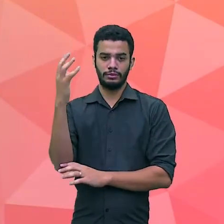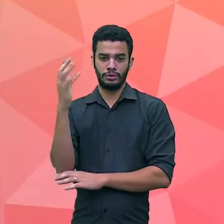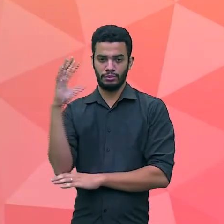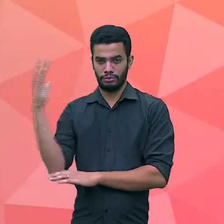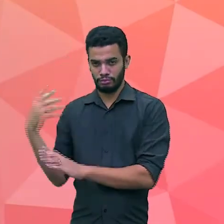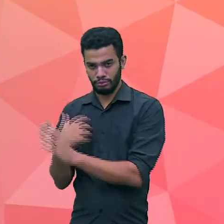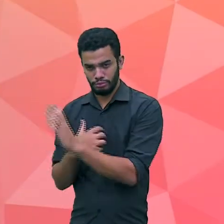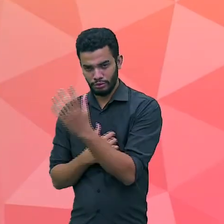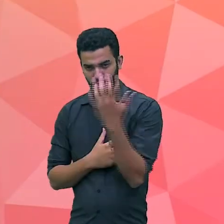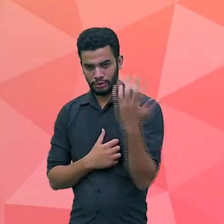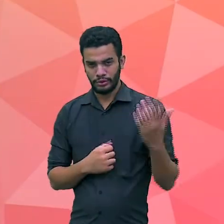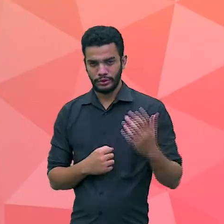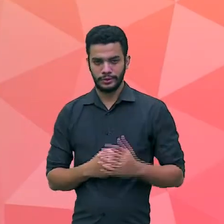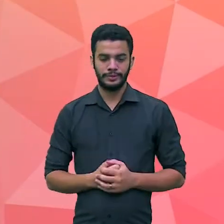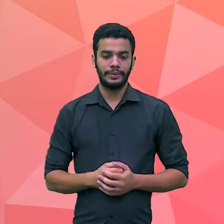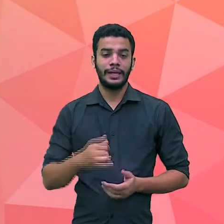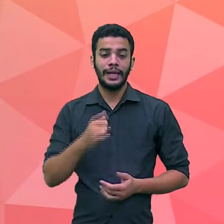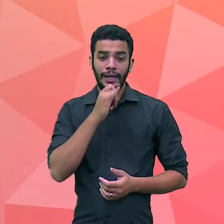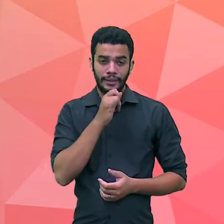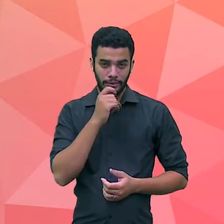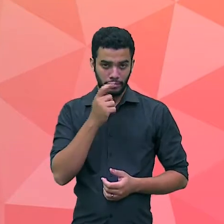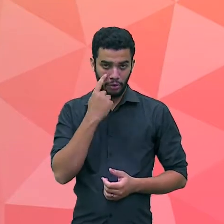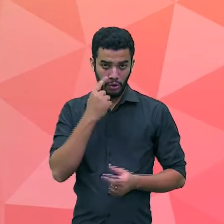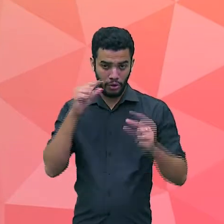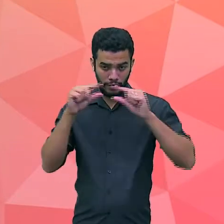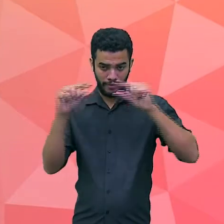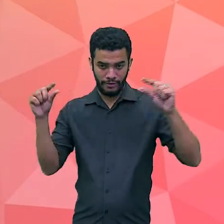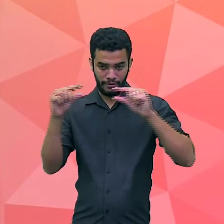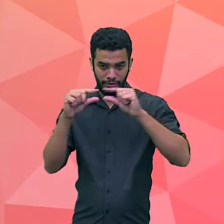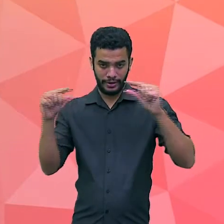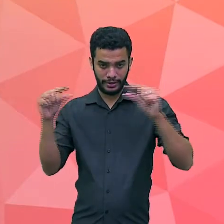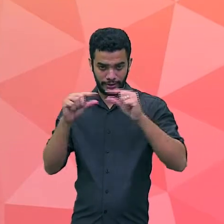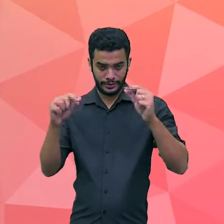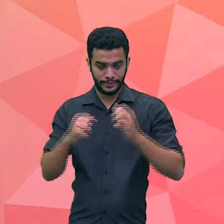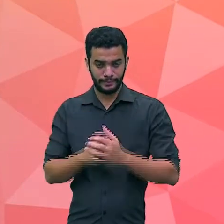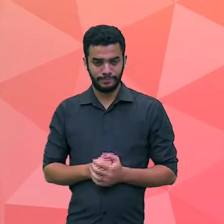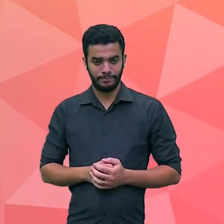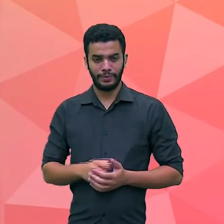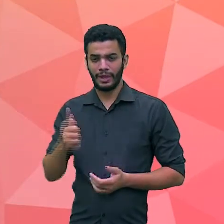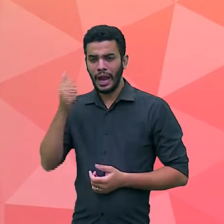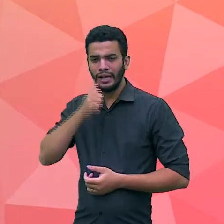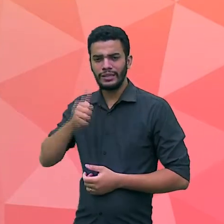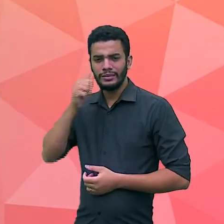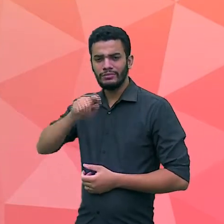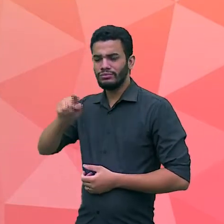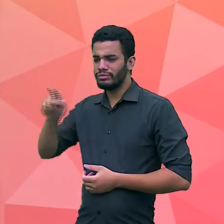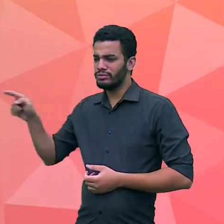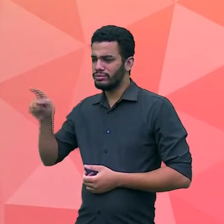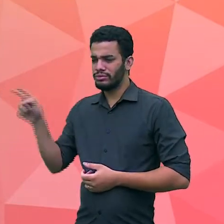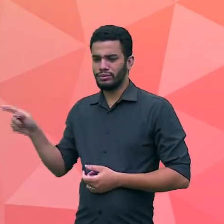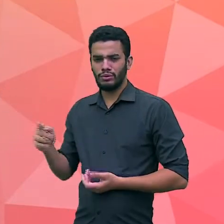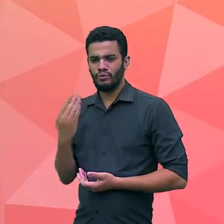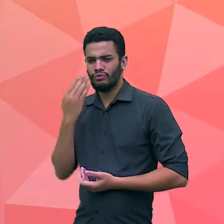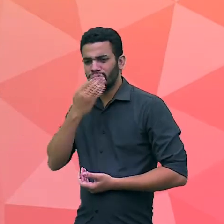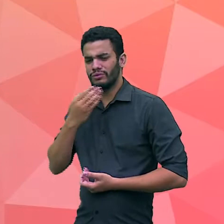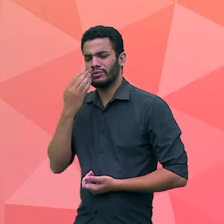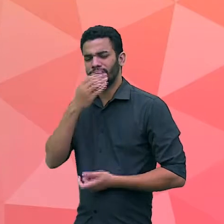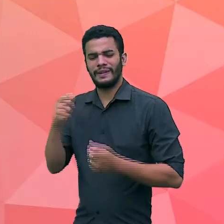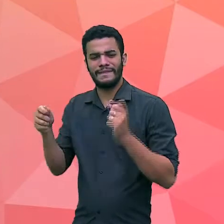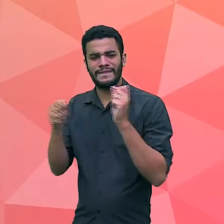Você encontrará o verbo desta frase. Você é capaz? Vamos lá? As mulheres fizeram um